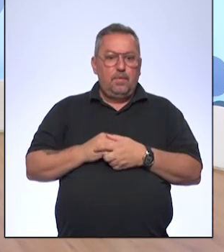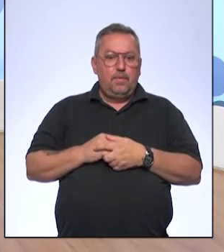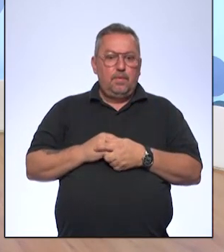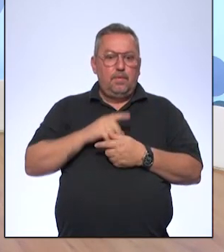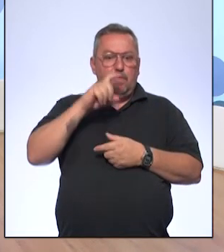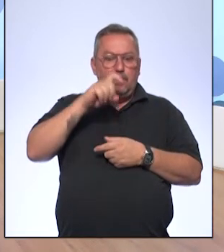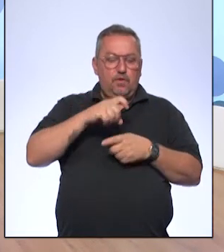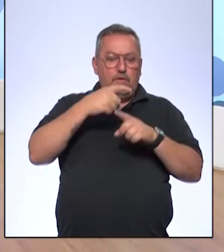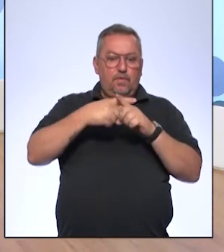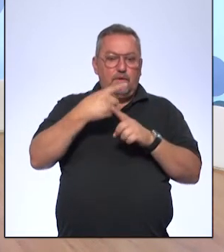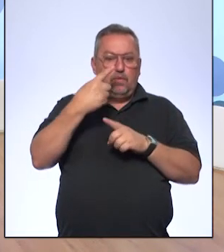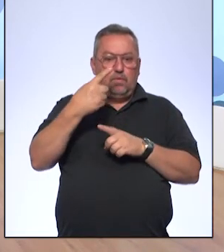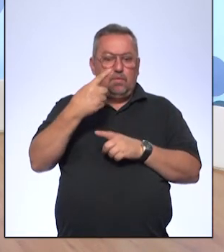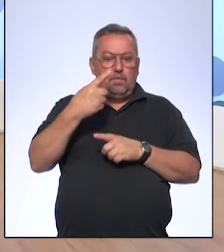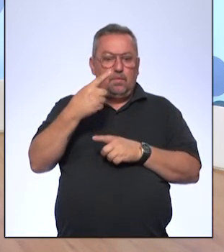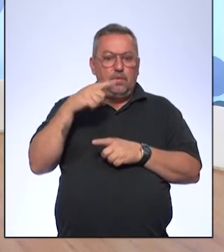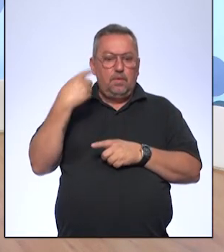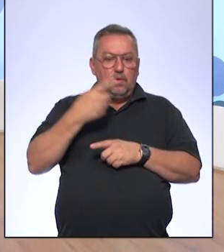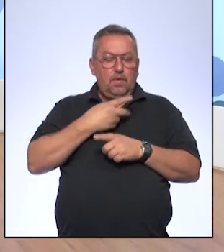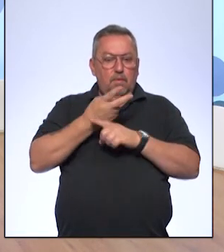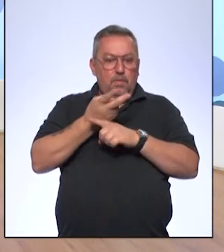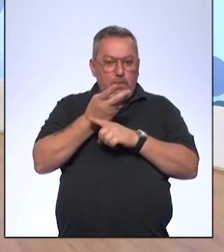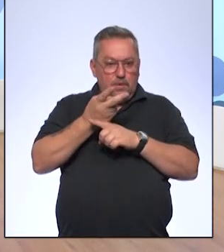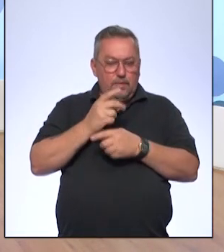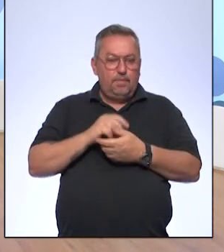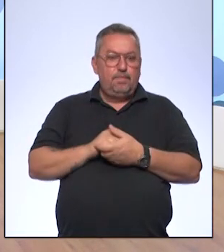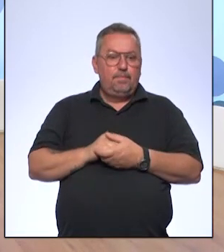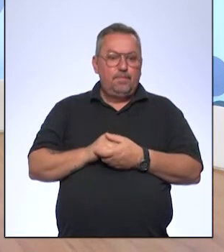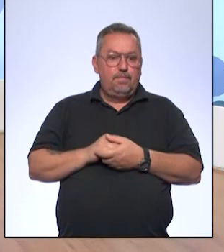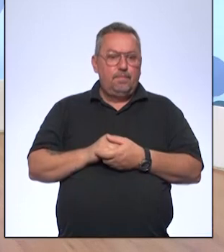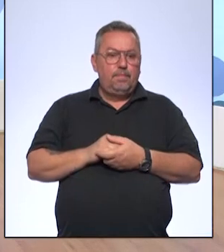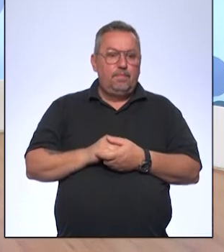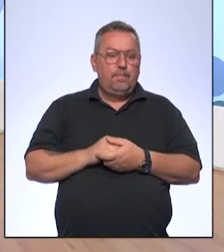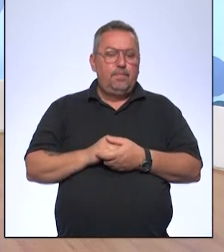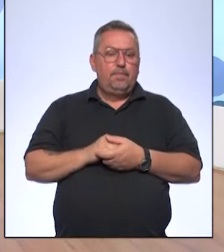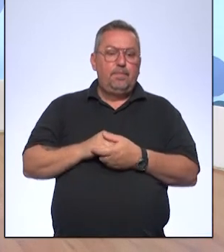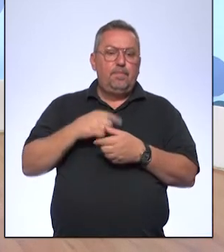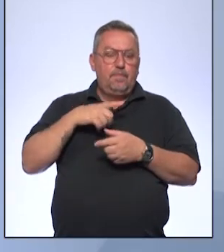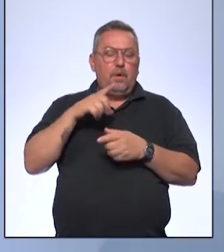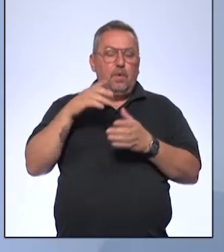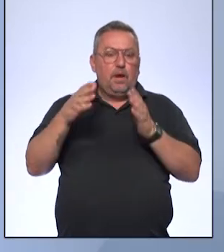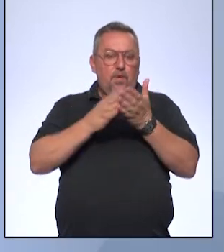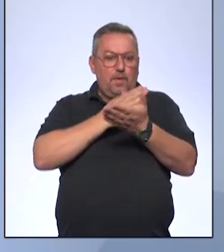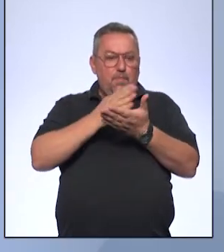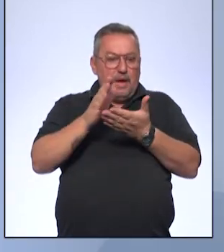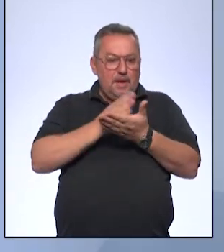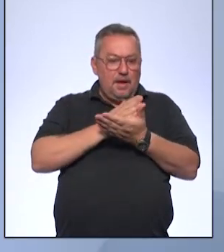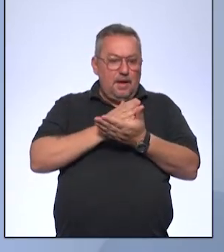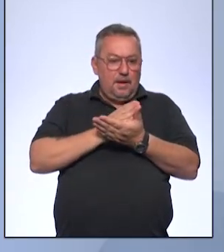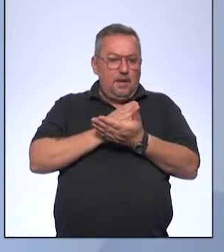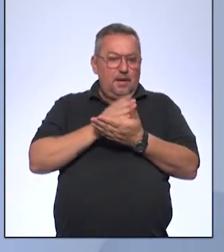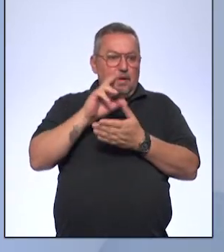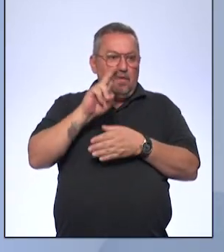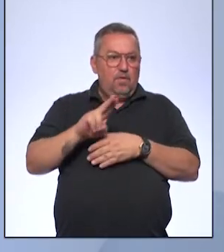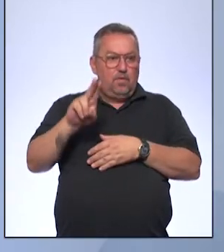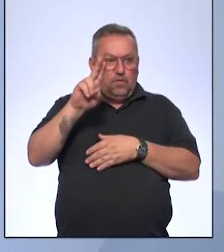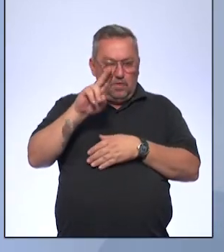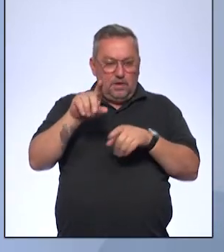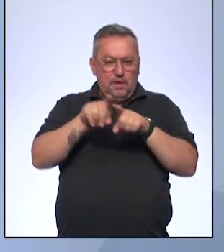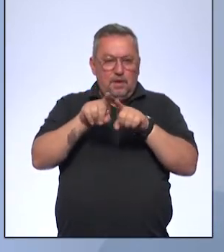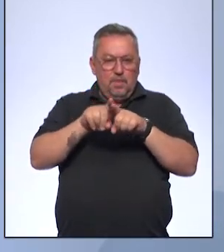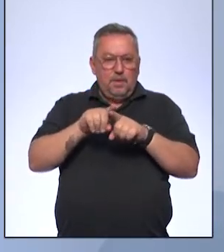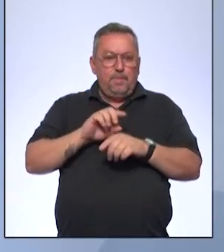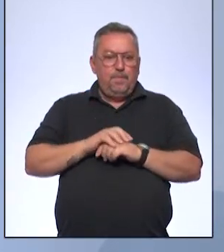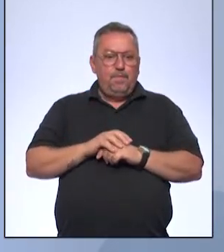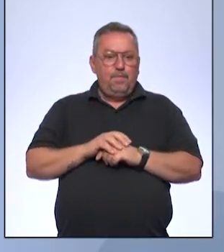1 é x. Vai ser o próprio X que nós estamos procurando, não é isso? Que é o que eu quero. Isso, eu quero isolar esse termo, né? O termo que a gente utiliza, né?